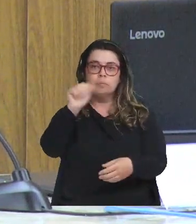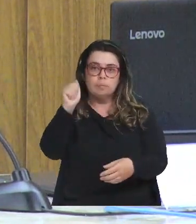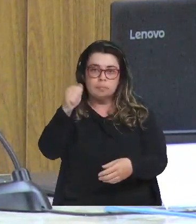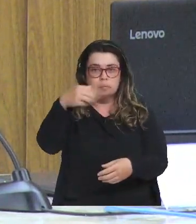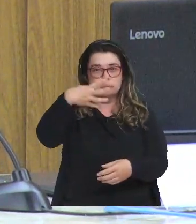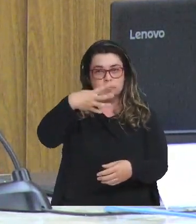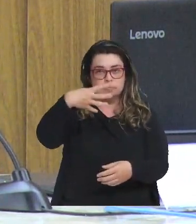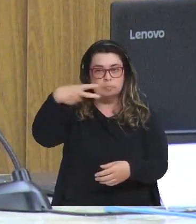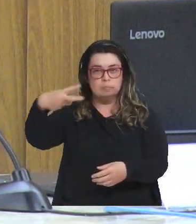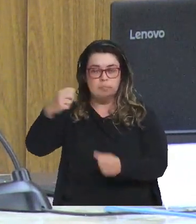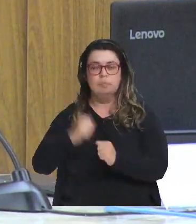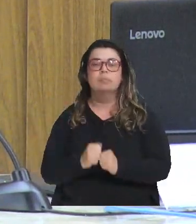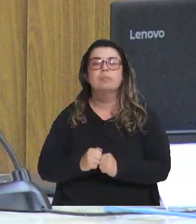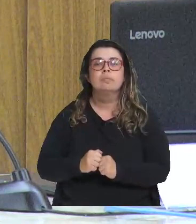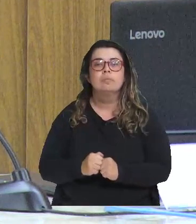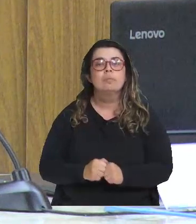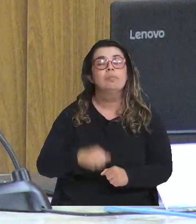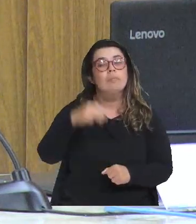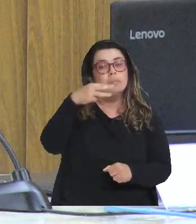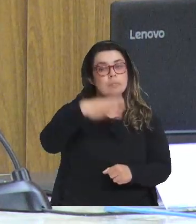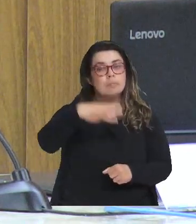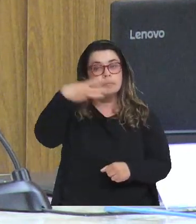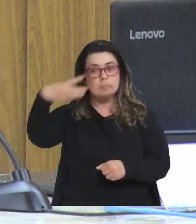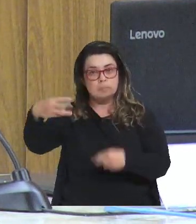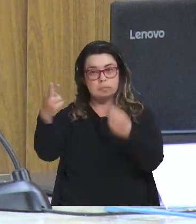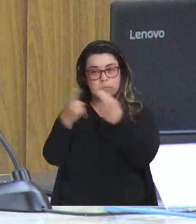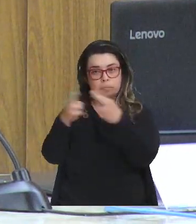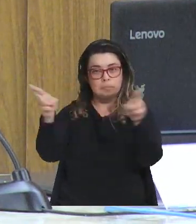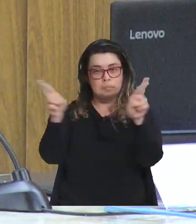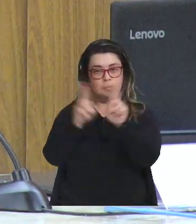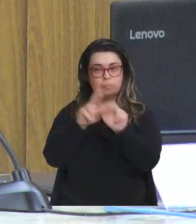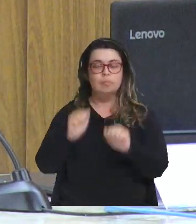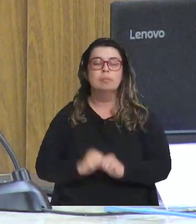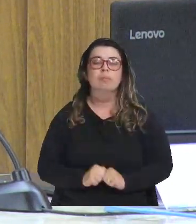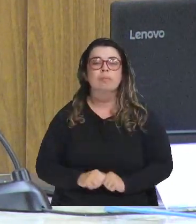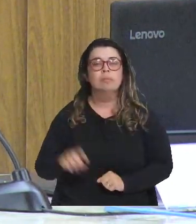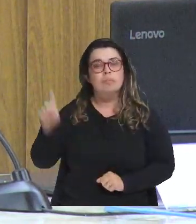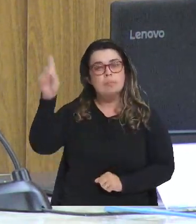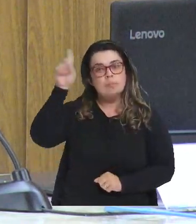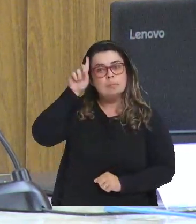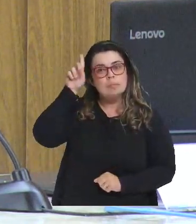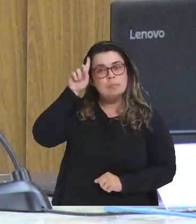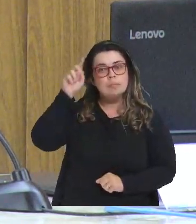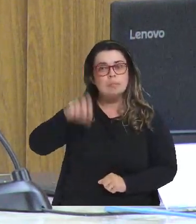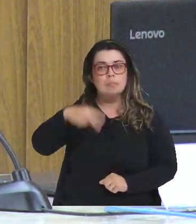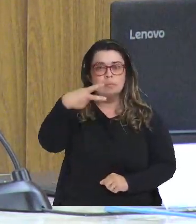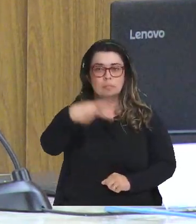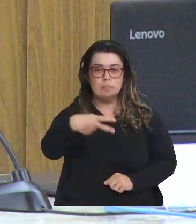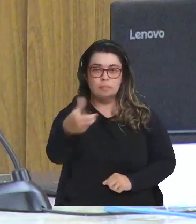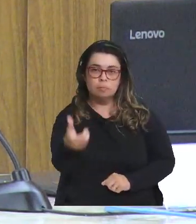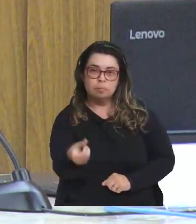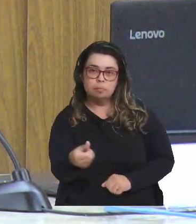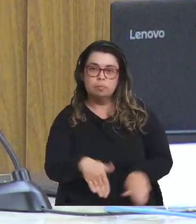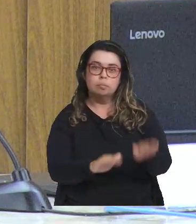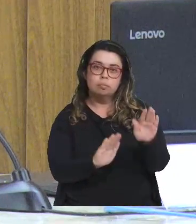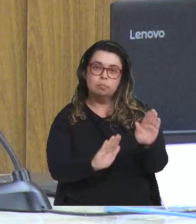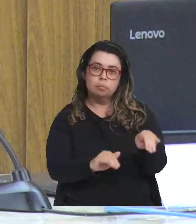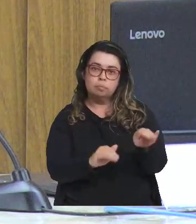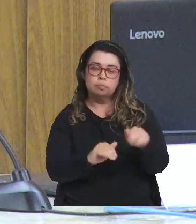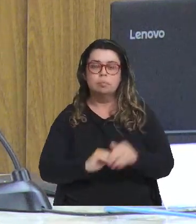da 33ª sessão ordinária, realizada no dia 26 de setembro